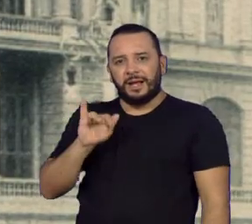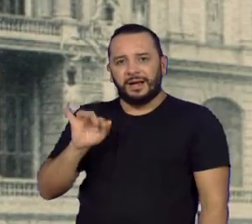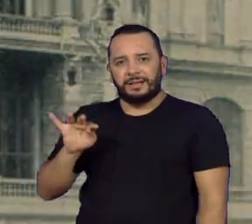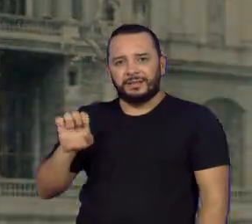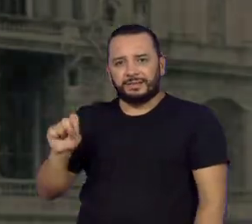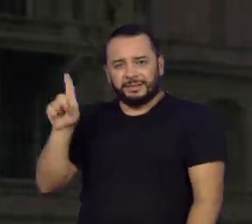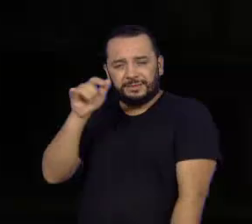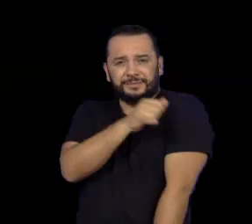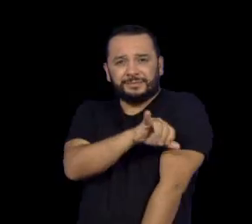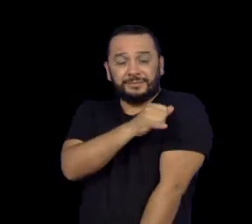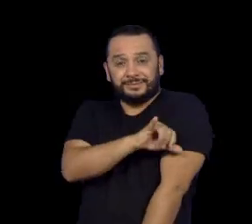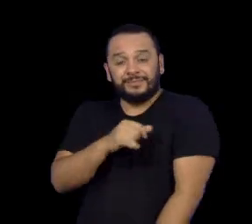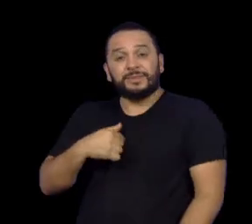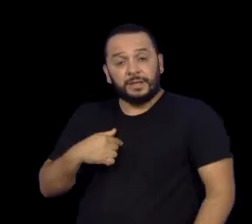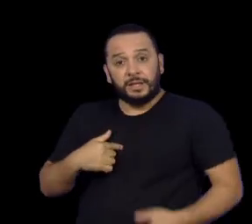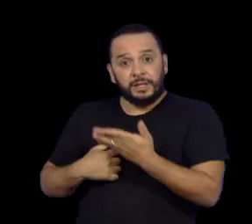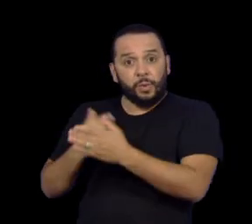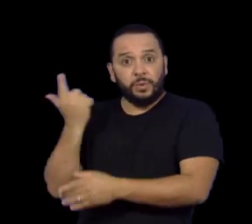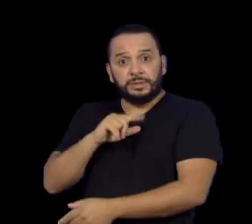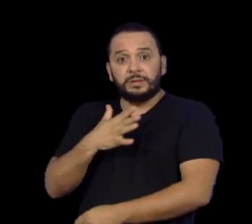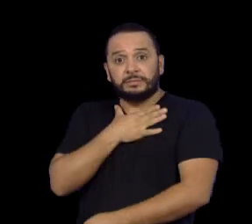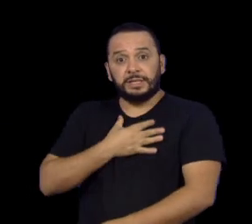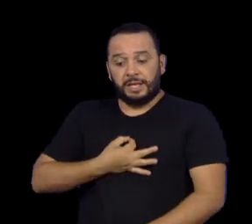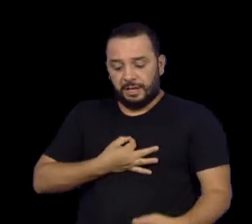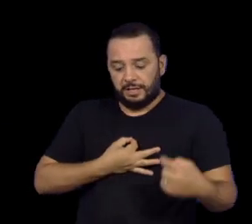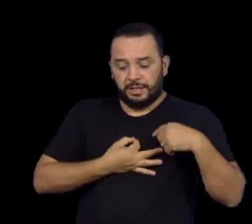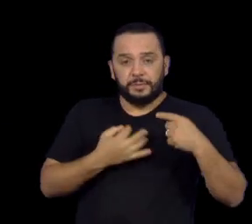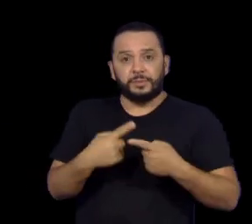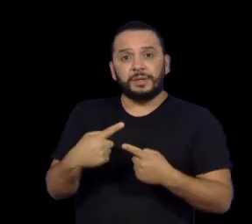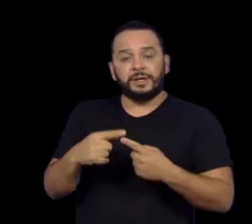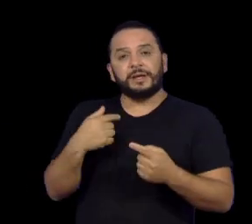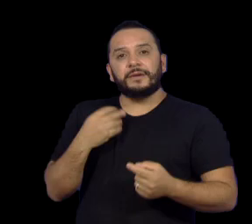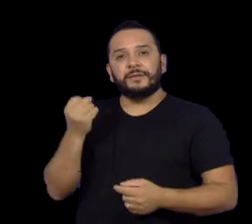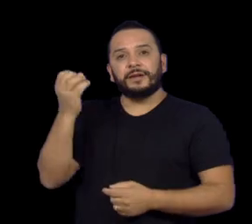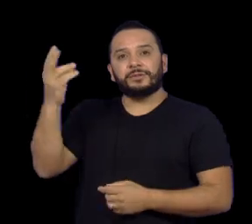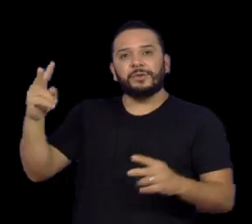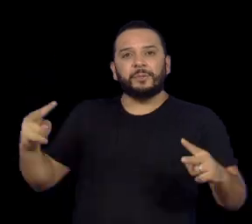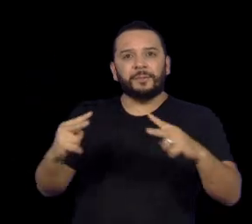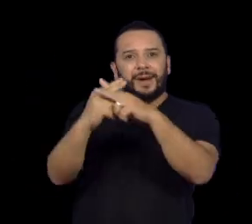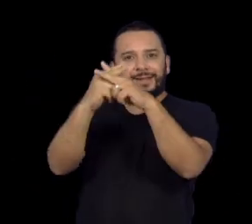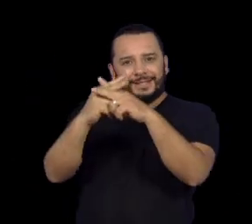Janeiro. Lá, ele ganha uma medalha de ouro e uma viagem para Paris.